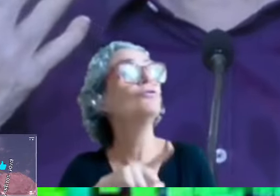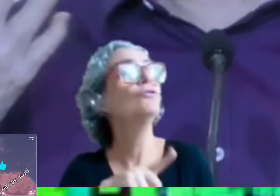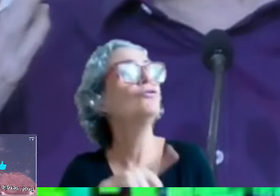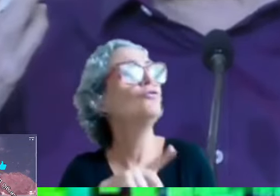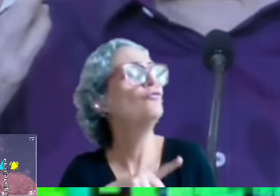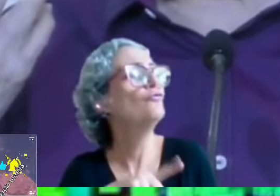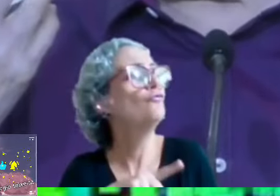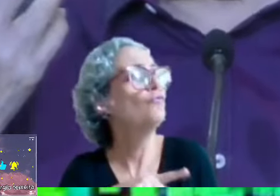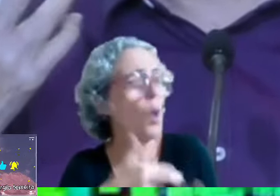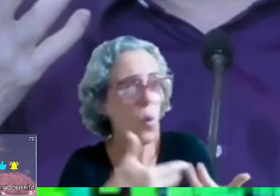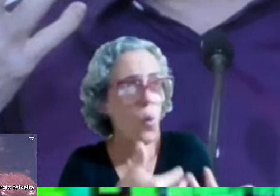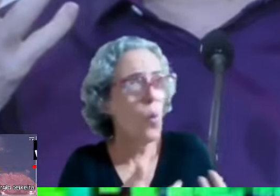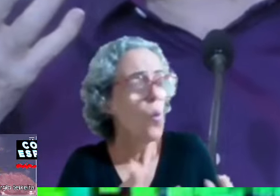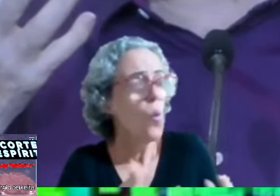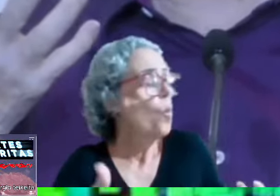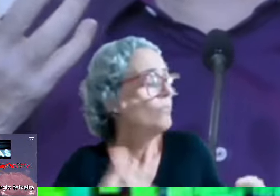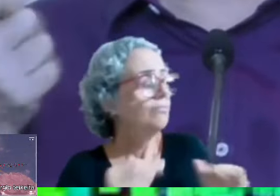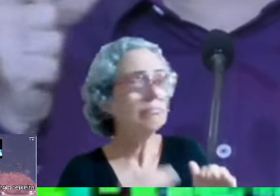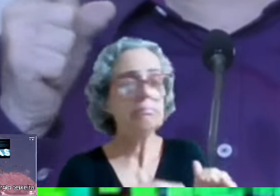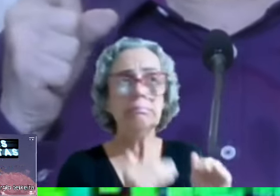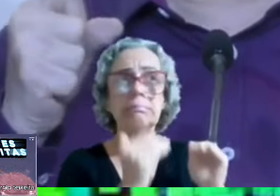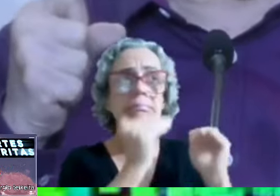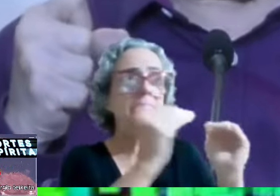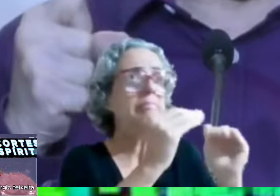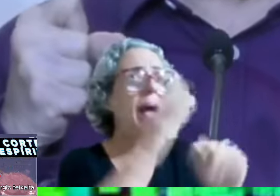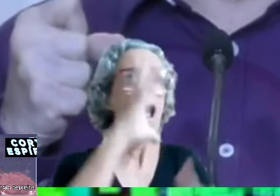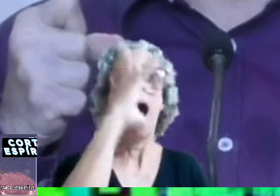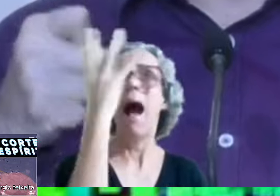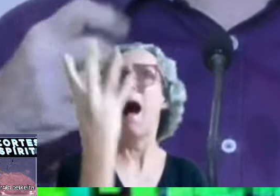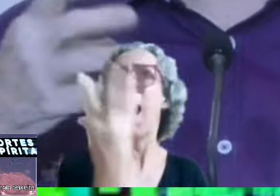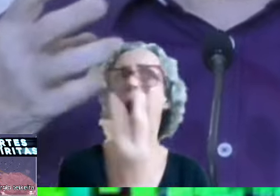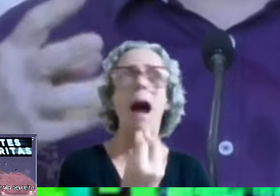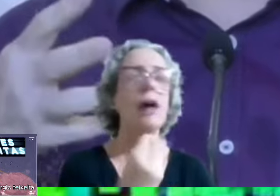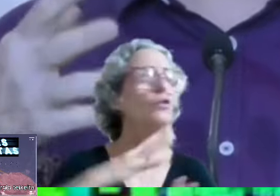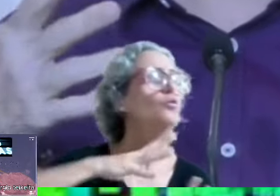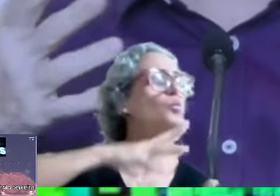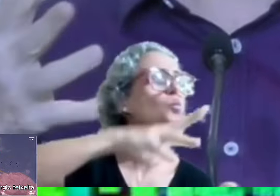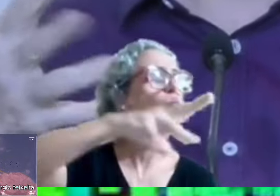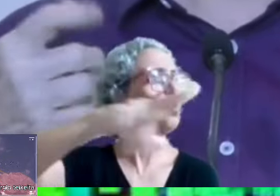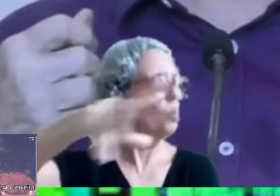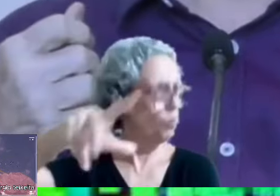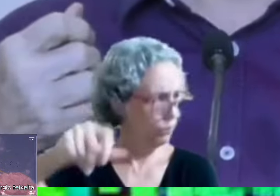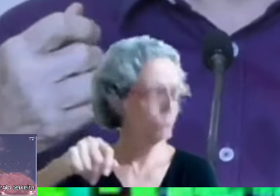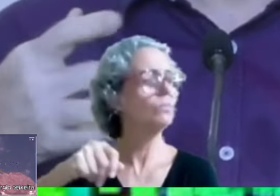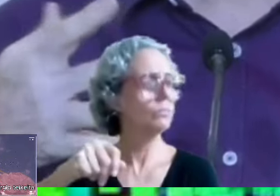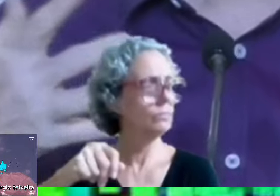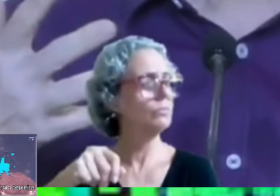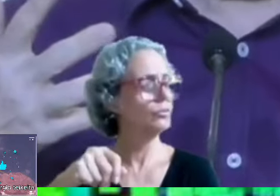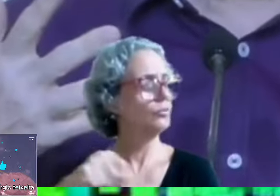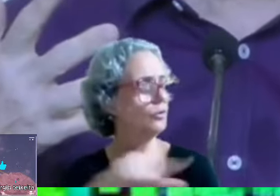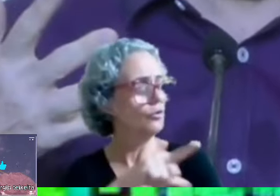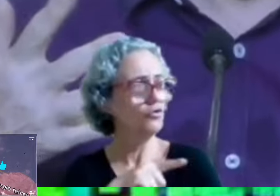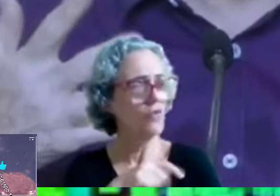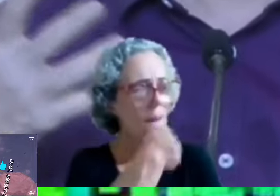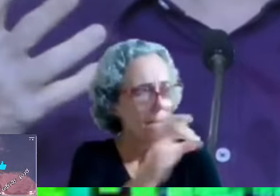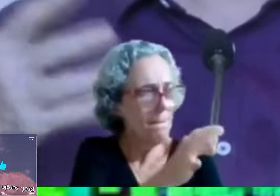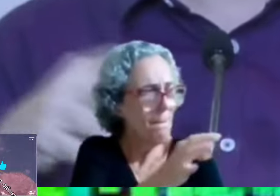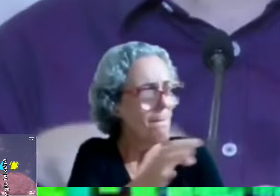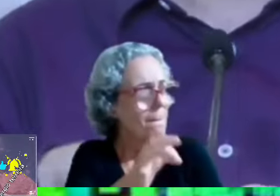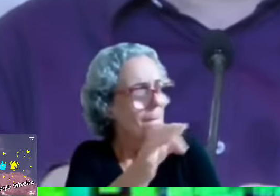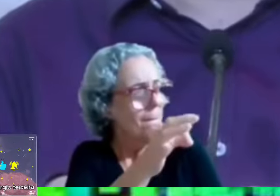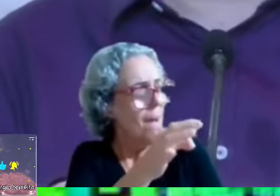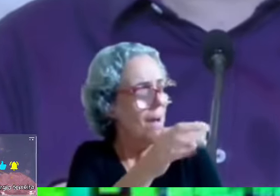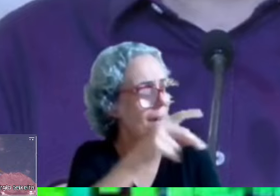mais refinadas da arte universal. As pedras preciosas, os colares, ela